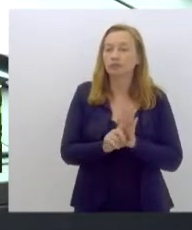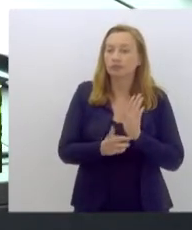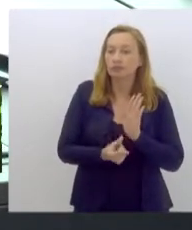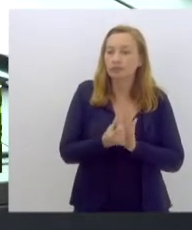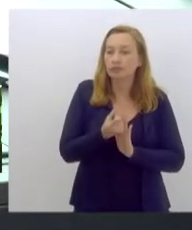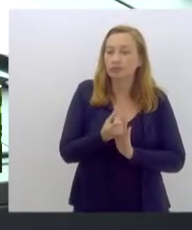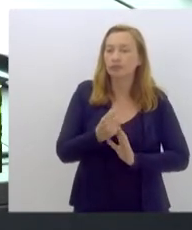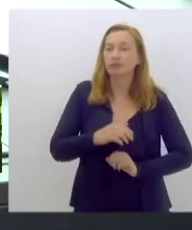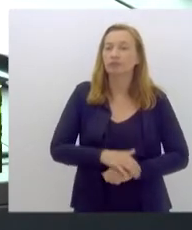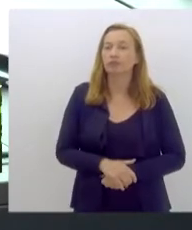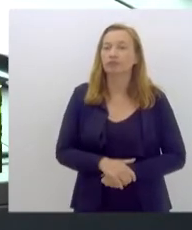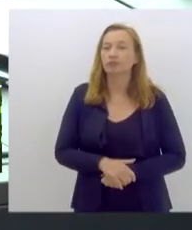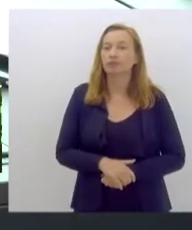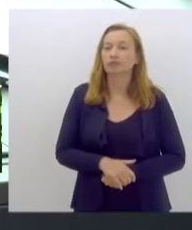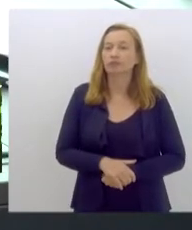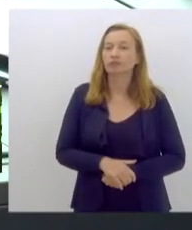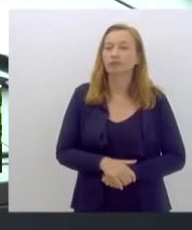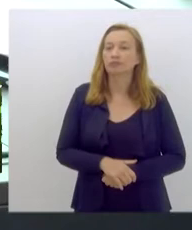é